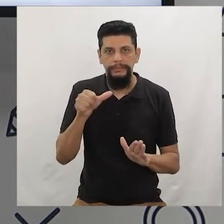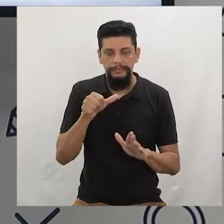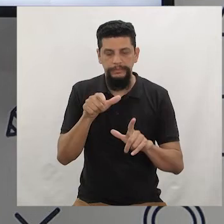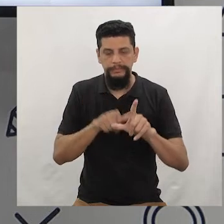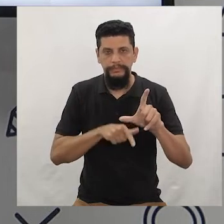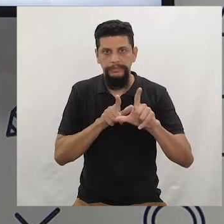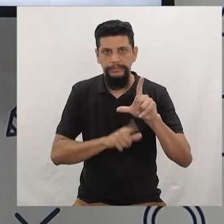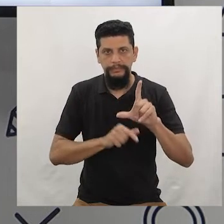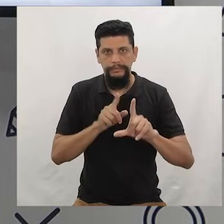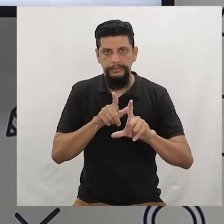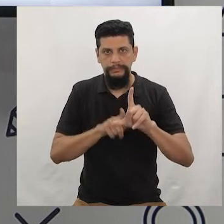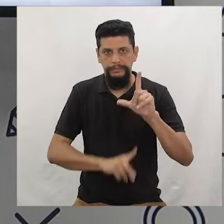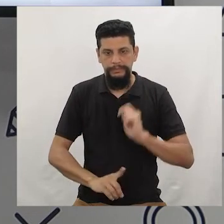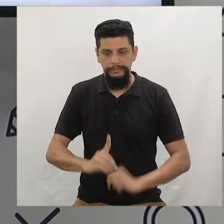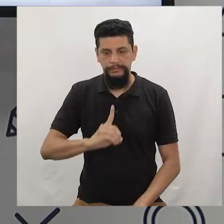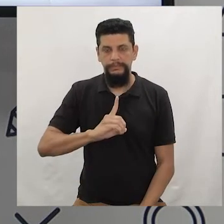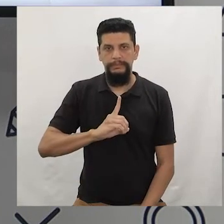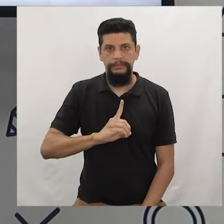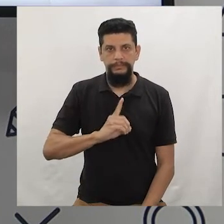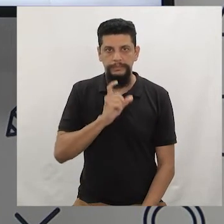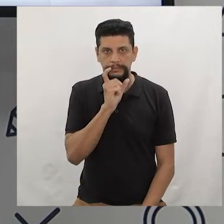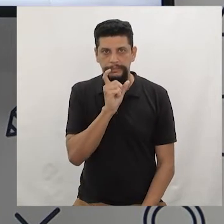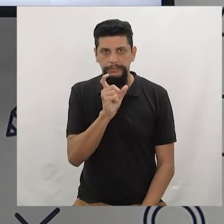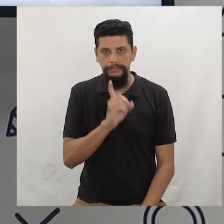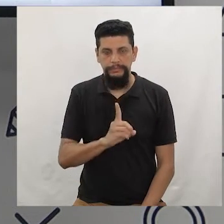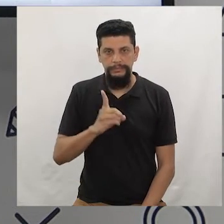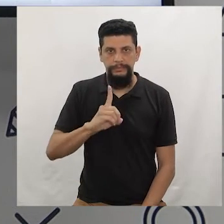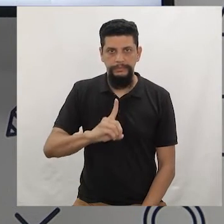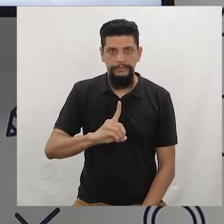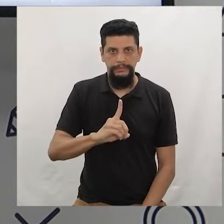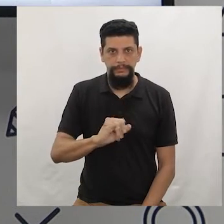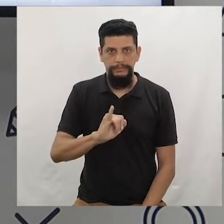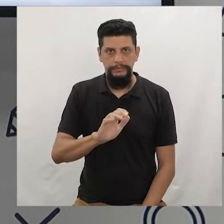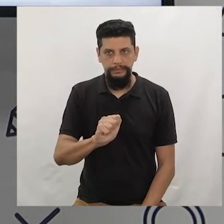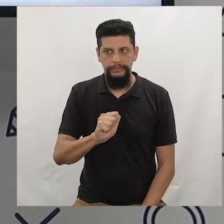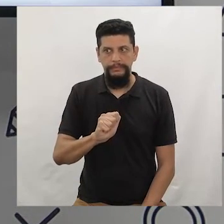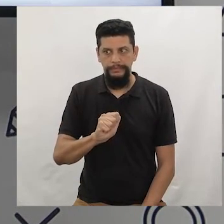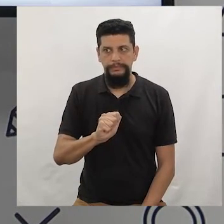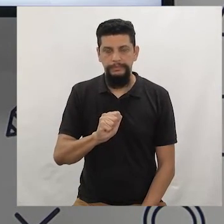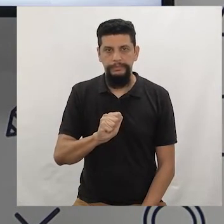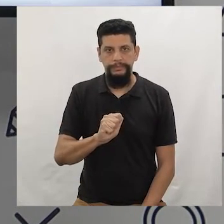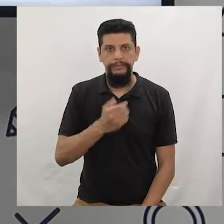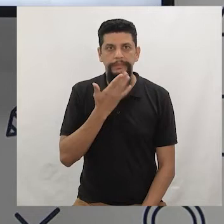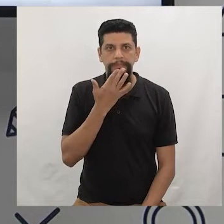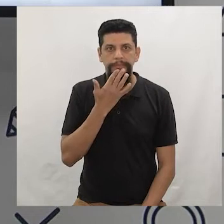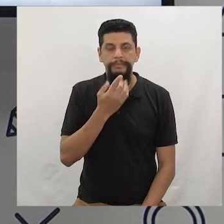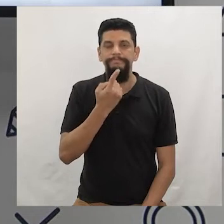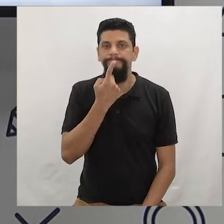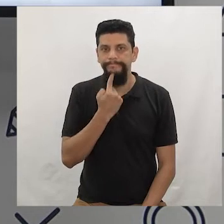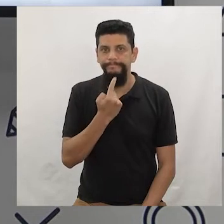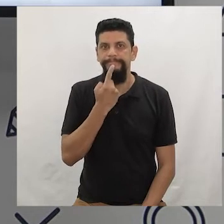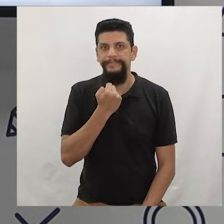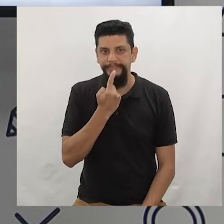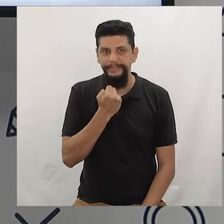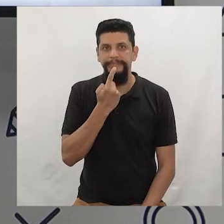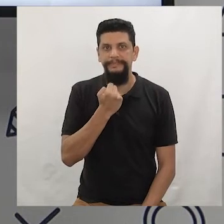primeira letrinha da letra D, da palavra dia? A letrinha D está na